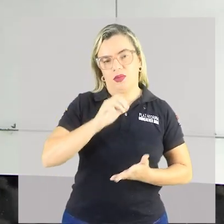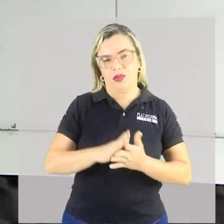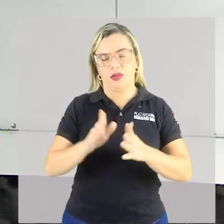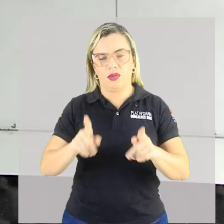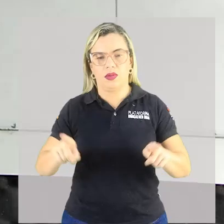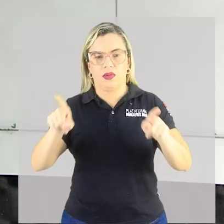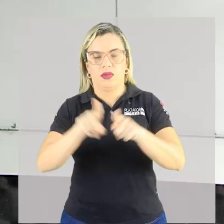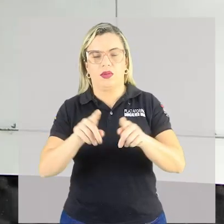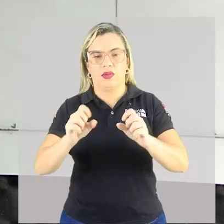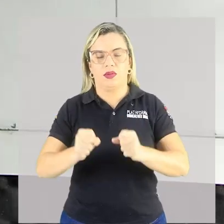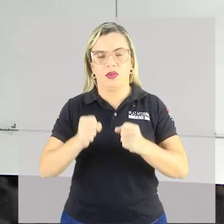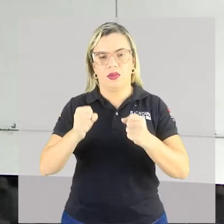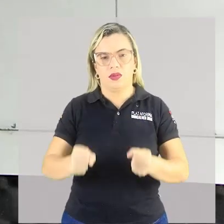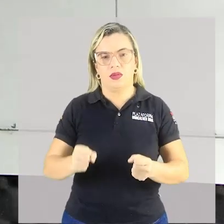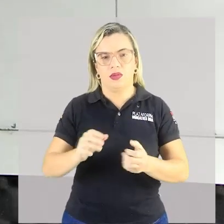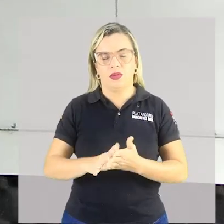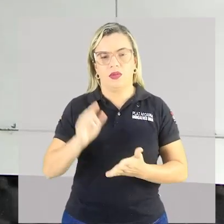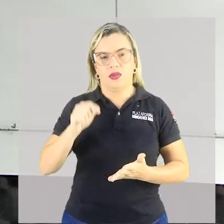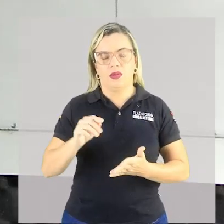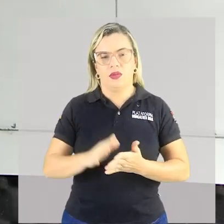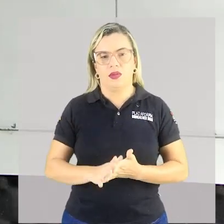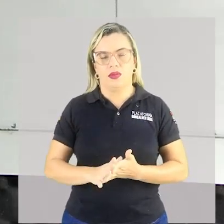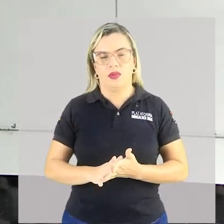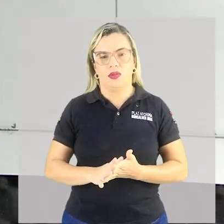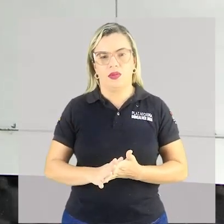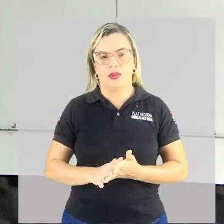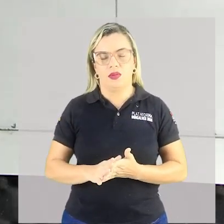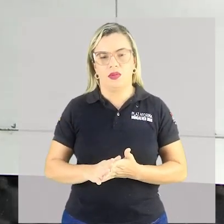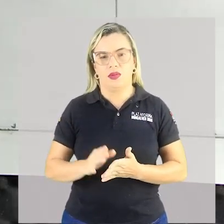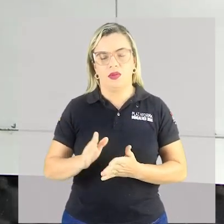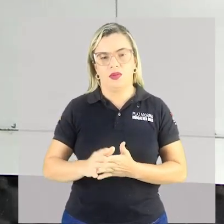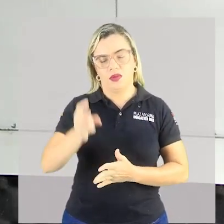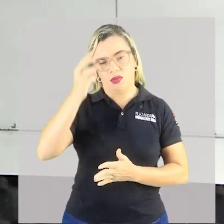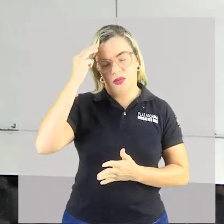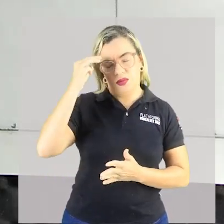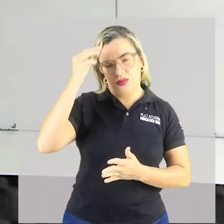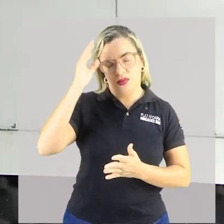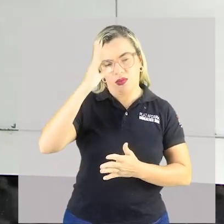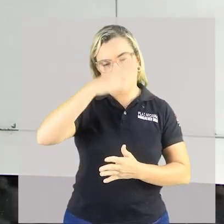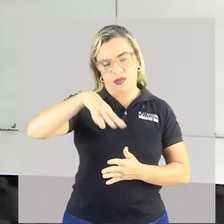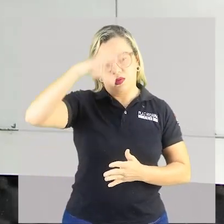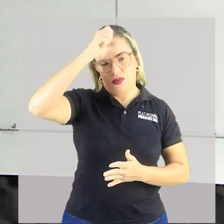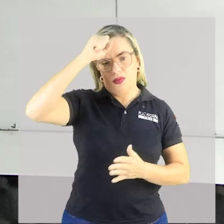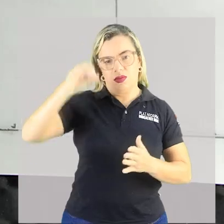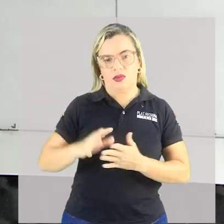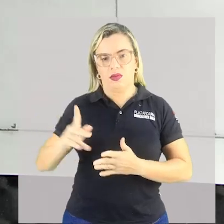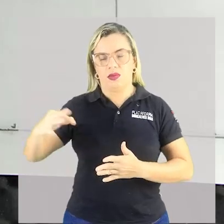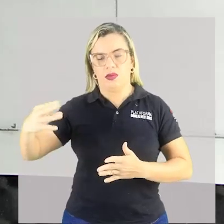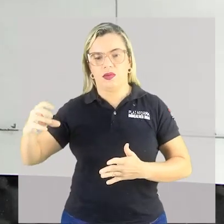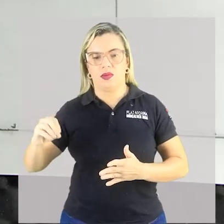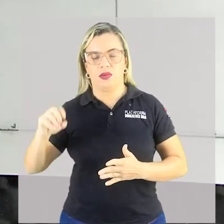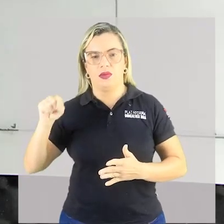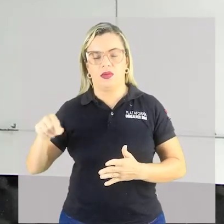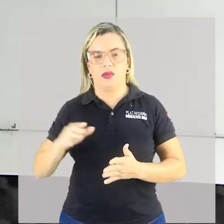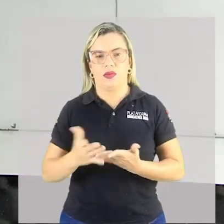também você pode utilizar o que? Essa linha de proporcionalidade, vendo como é que está funcionando na questão. Como é